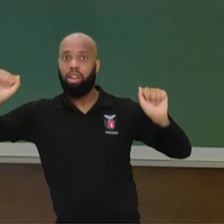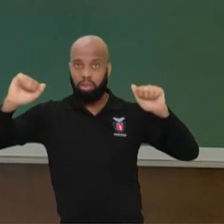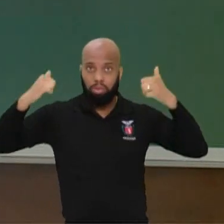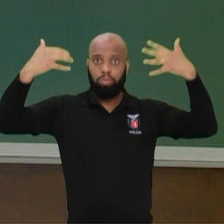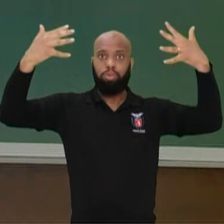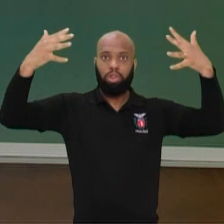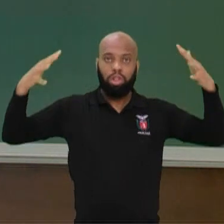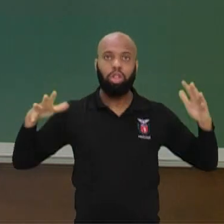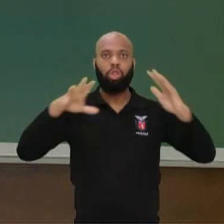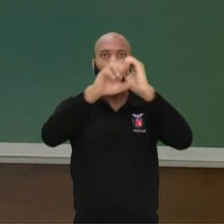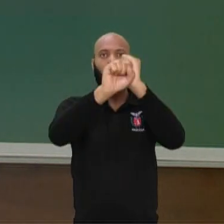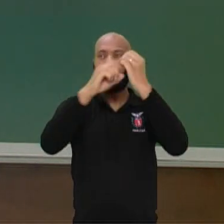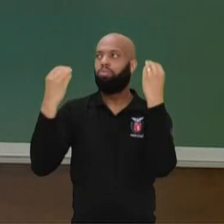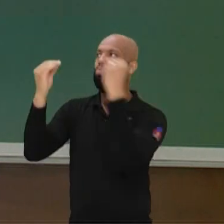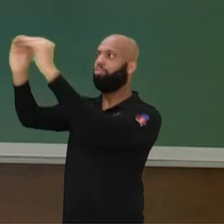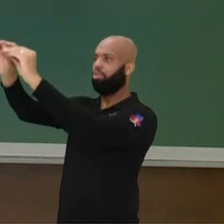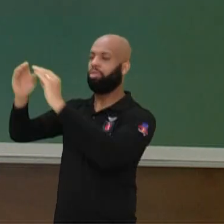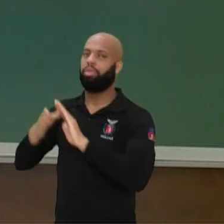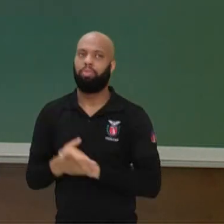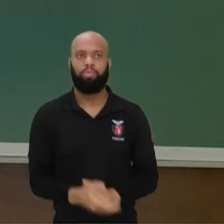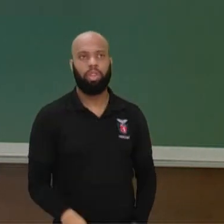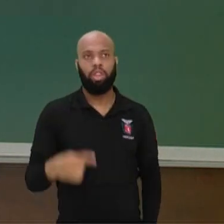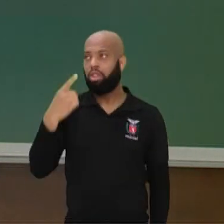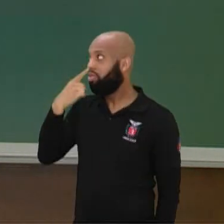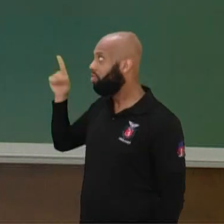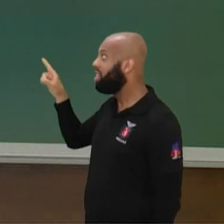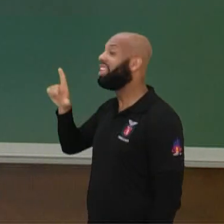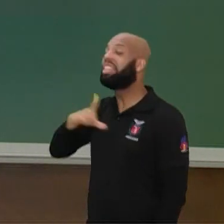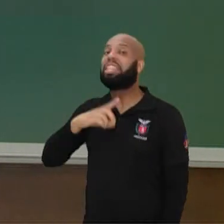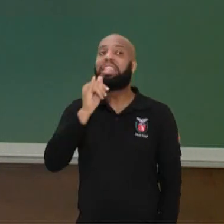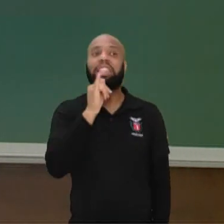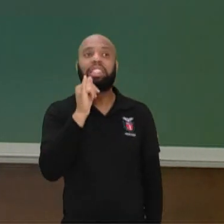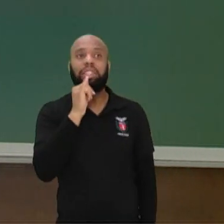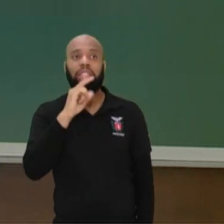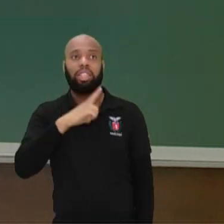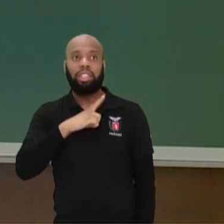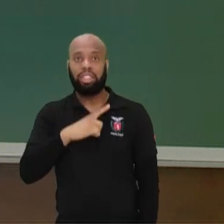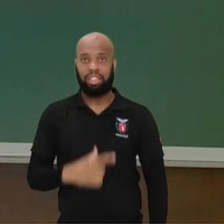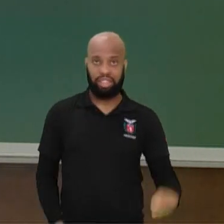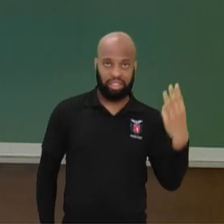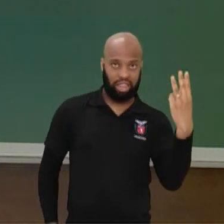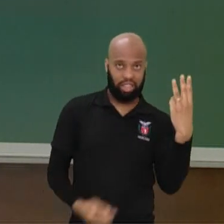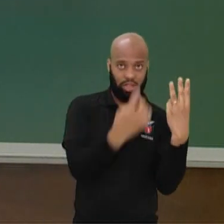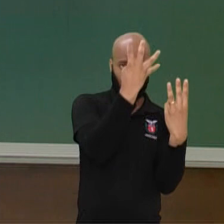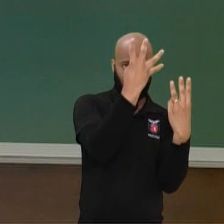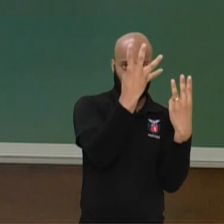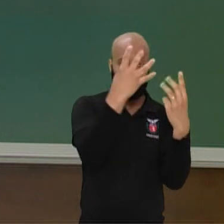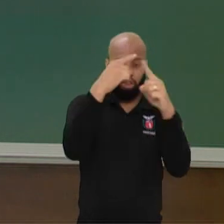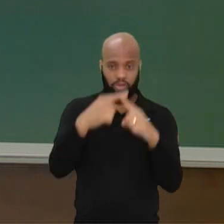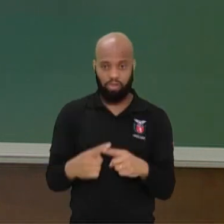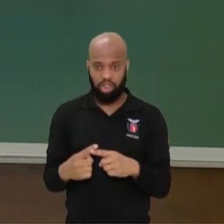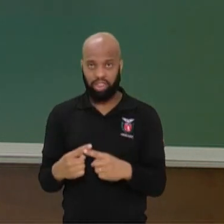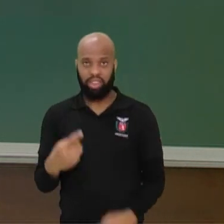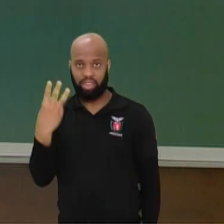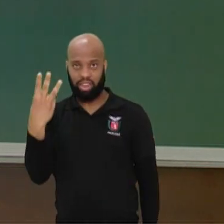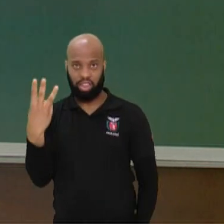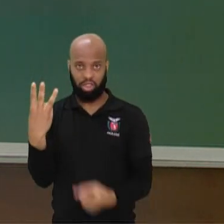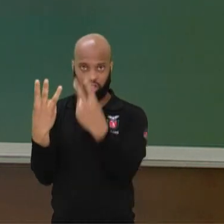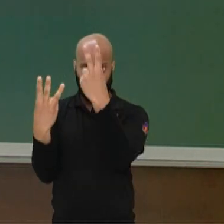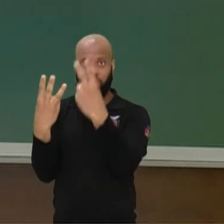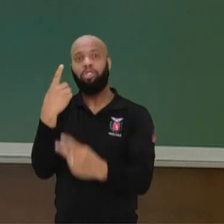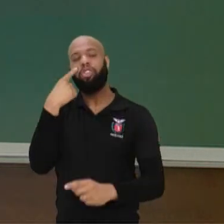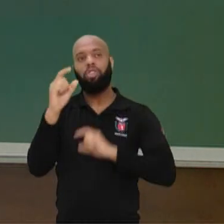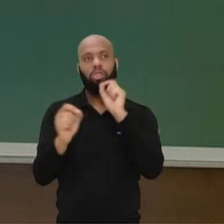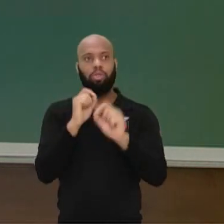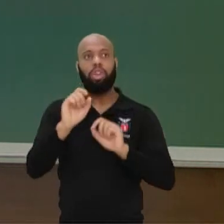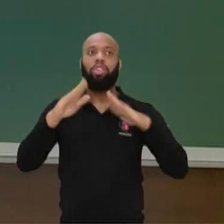por que nós fazemos isso, aqui um exemplo, 3 elevado a 4 vezes 3 elevado a 2. 3 elevado a